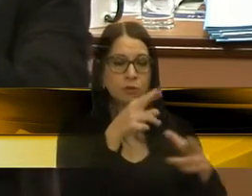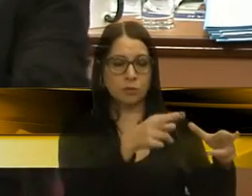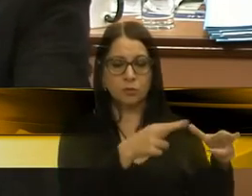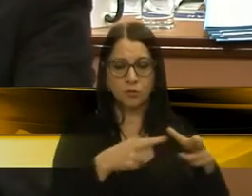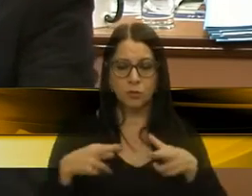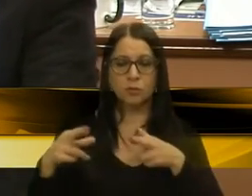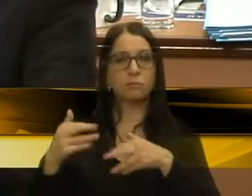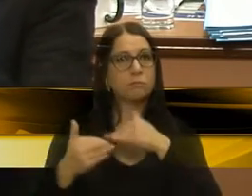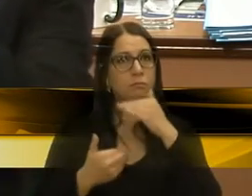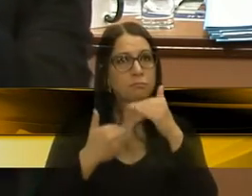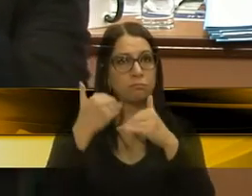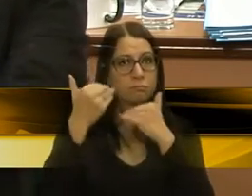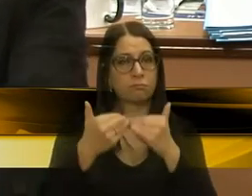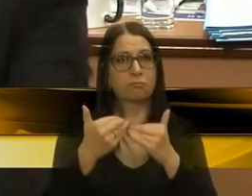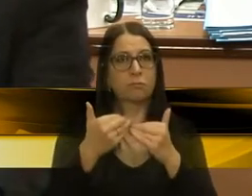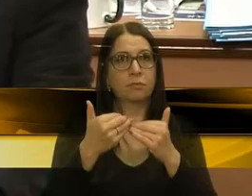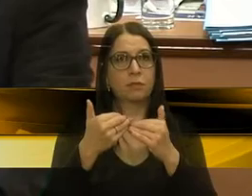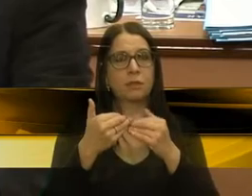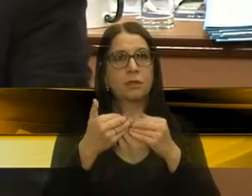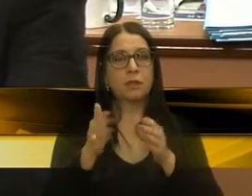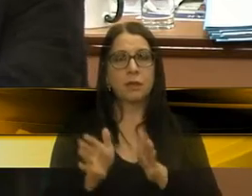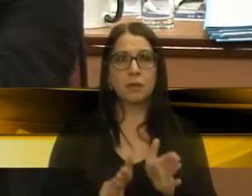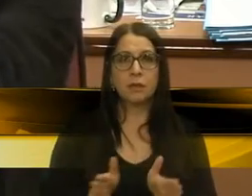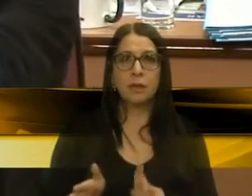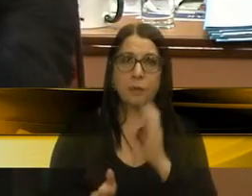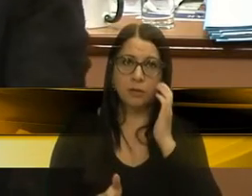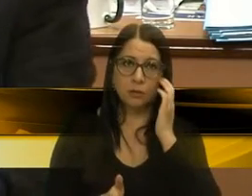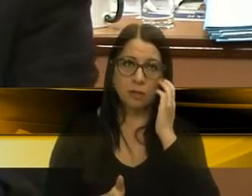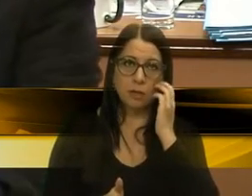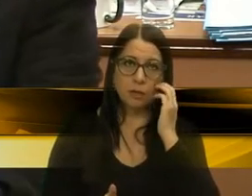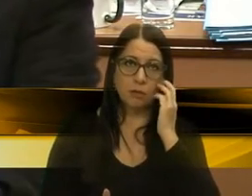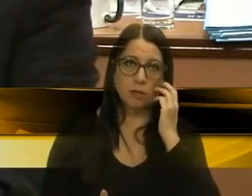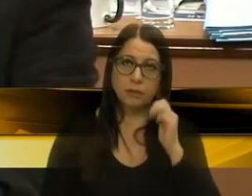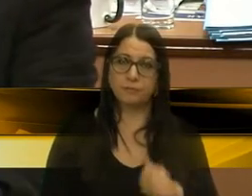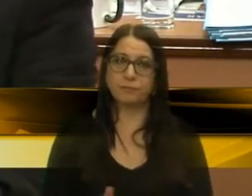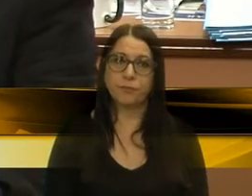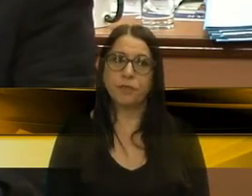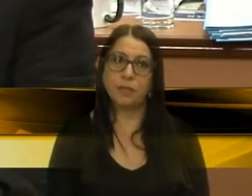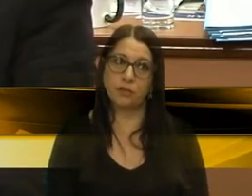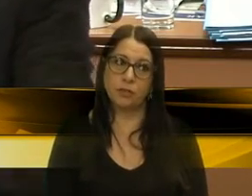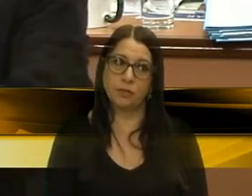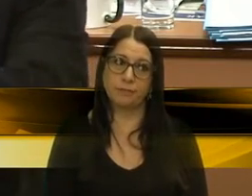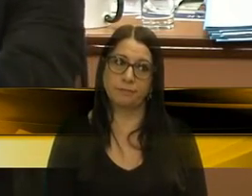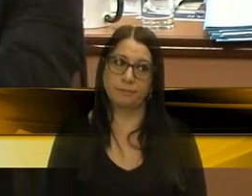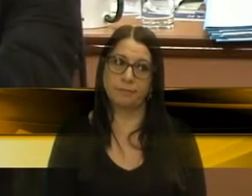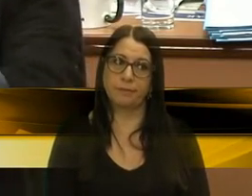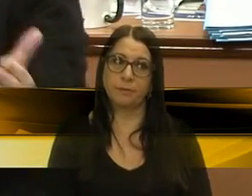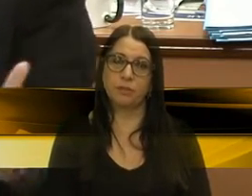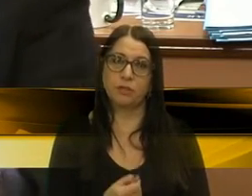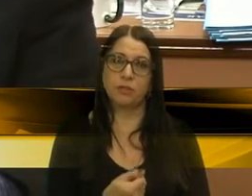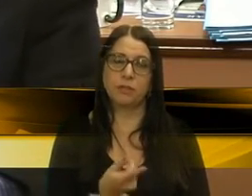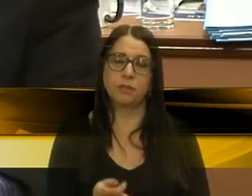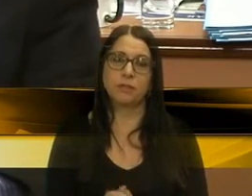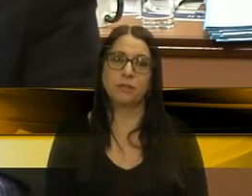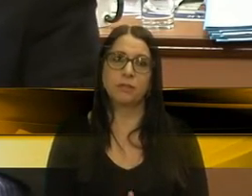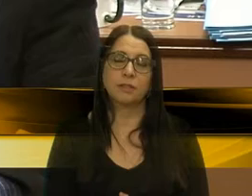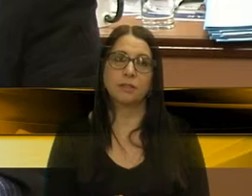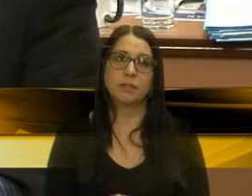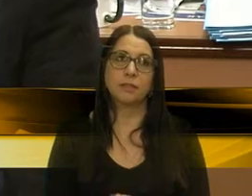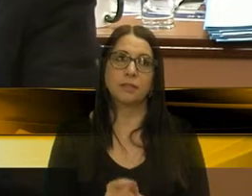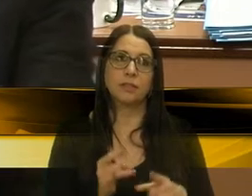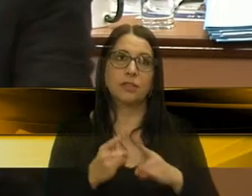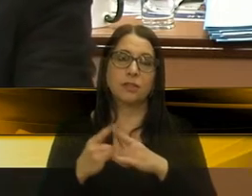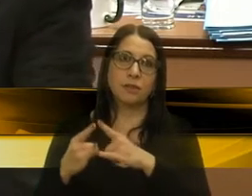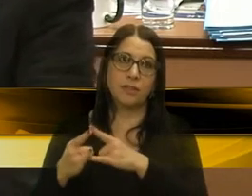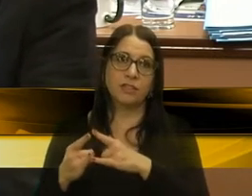seu desenvolvimento, para a mobilidade, enfim, para o crescimento da nossa indústria. Esteve à frente de diversas